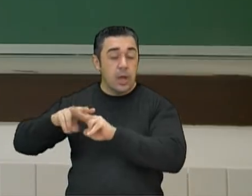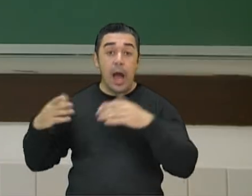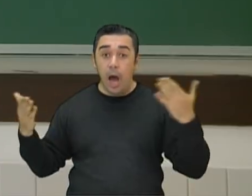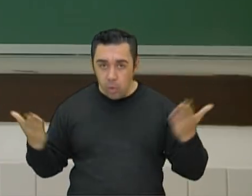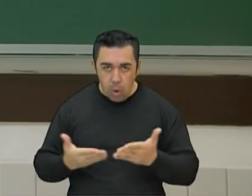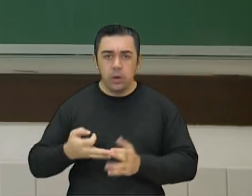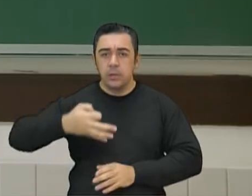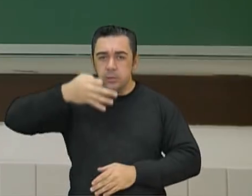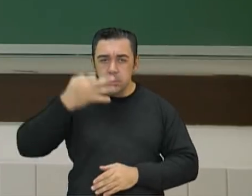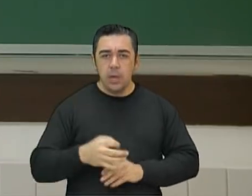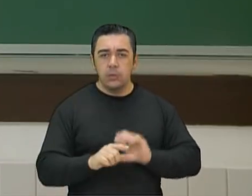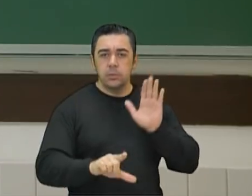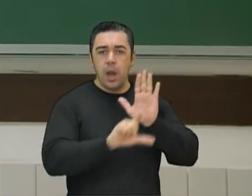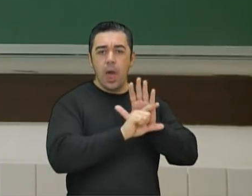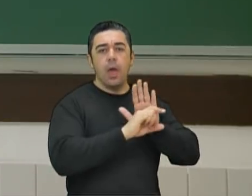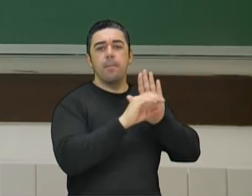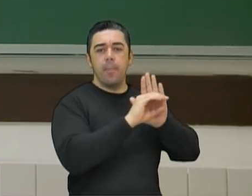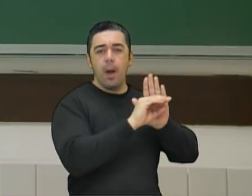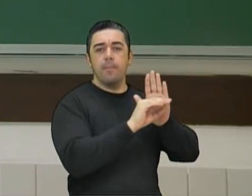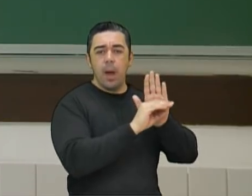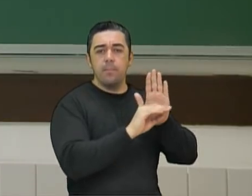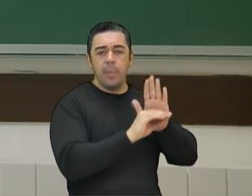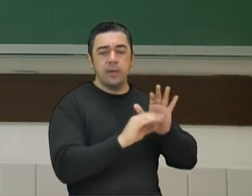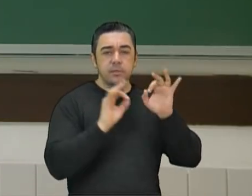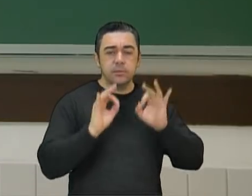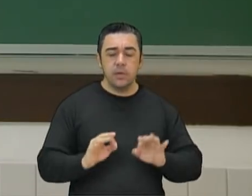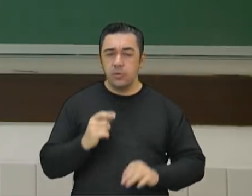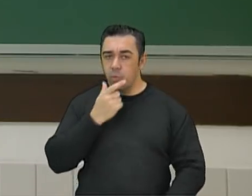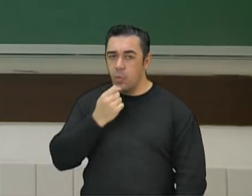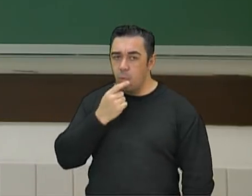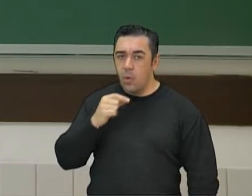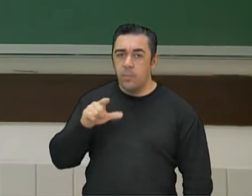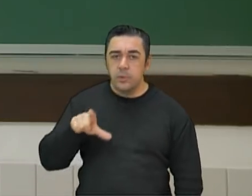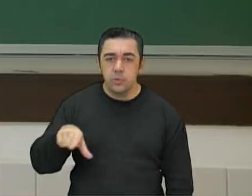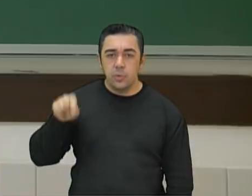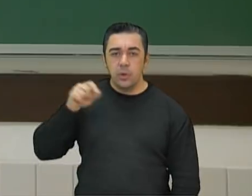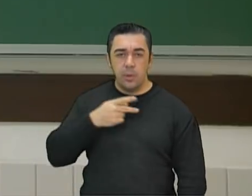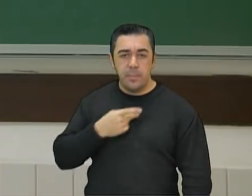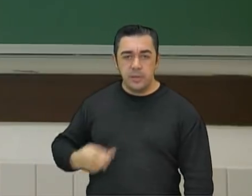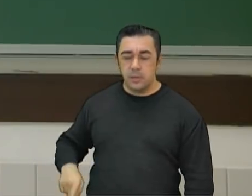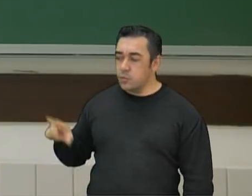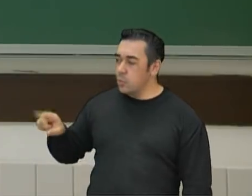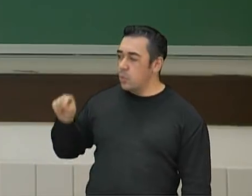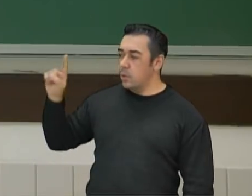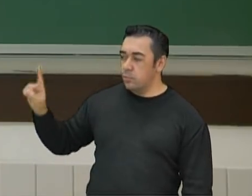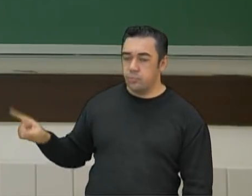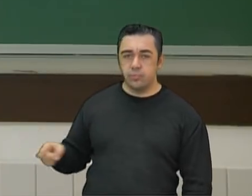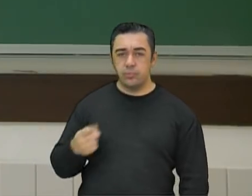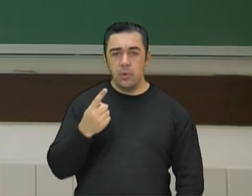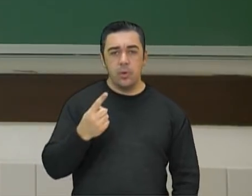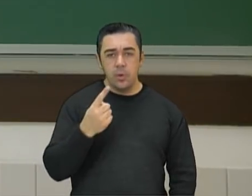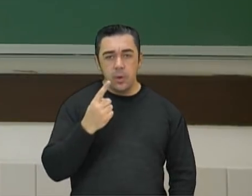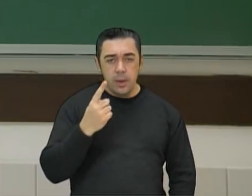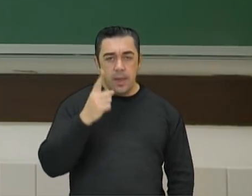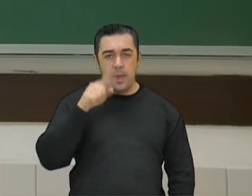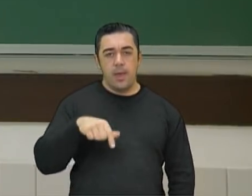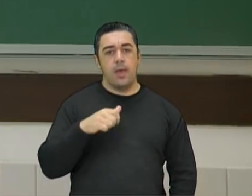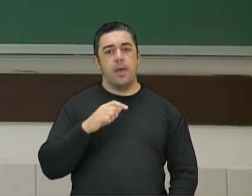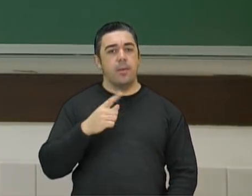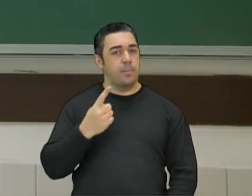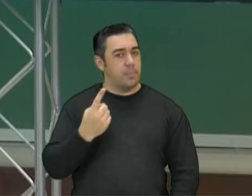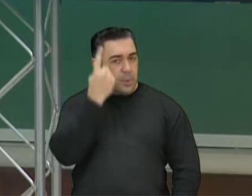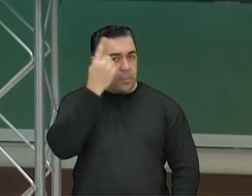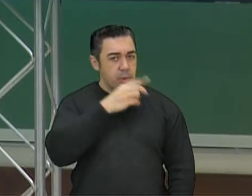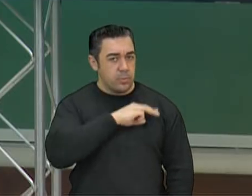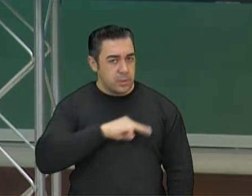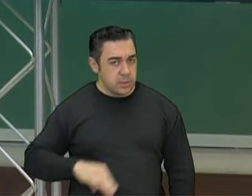foi dentro da lei, nomeado pelo presidente, segundo uma escolha aprovada pelo parlamento.